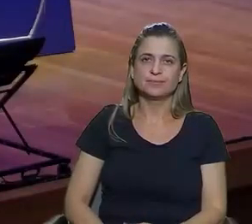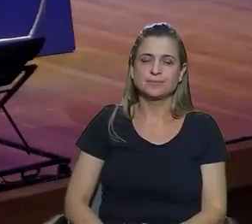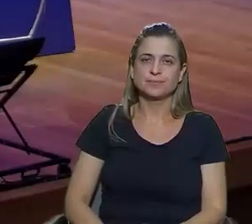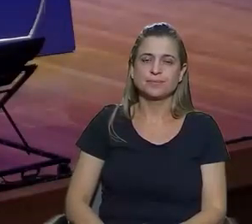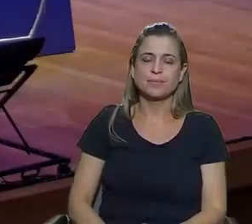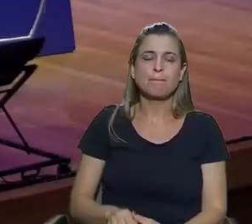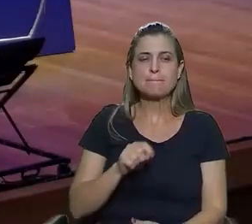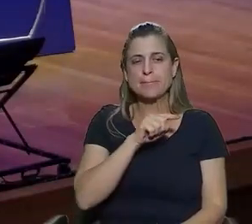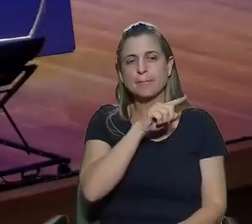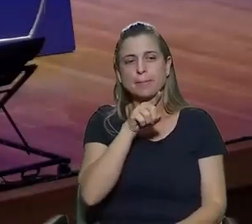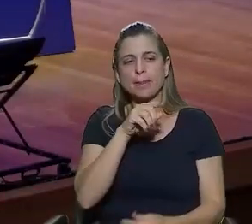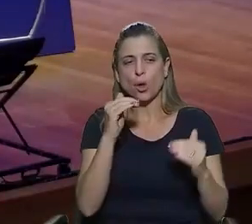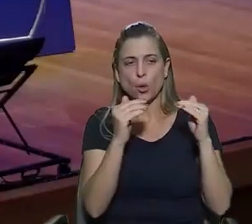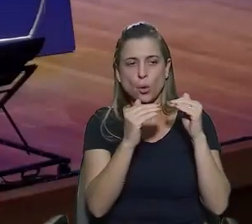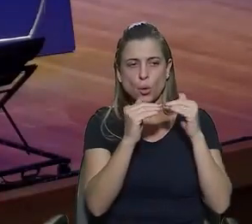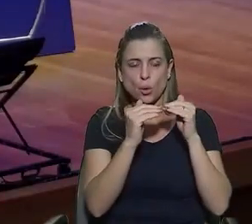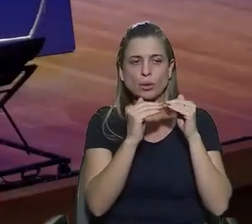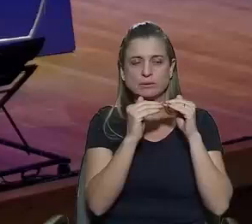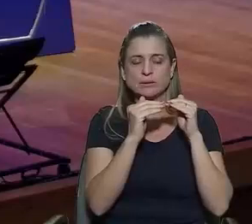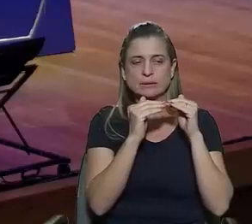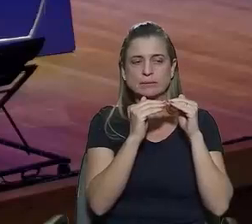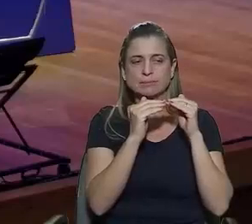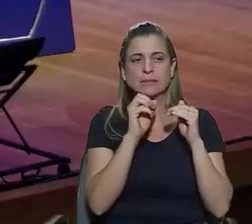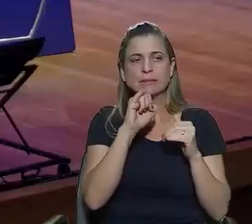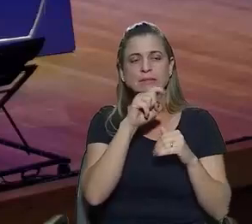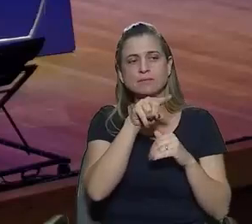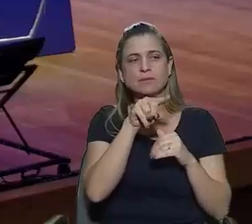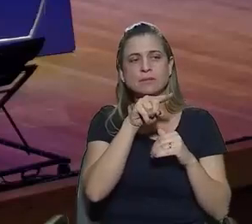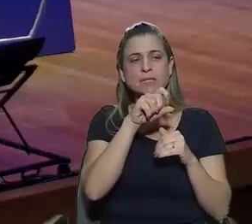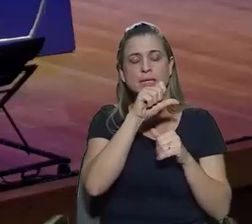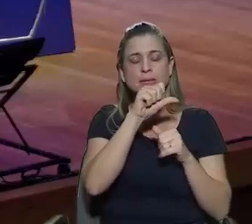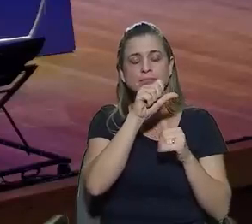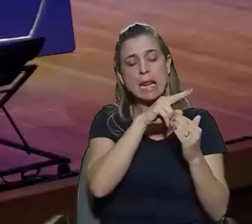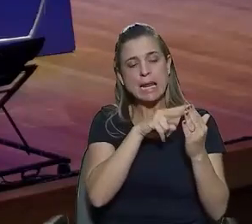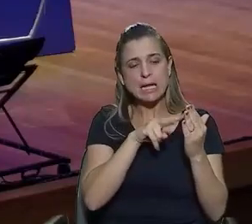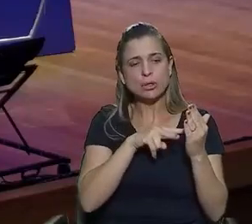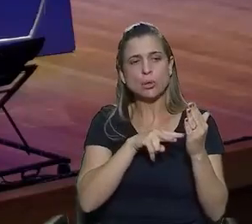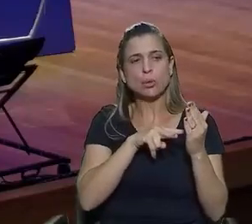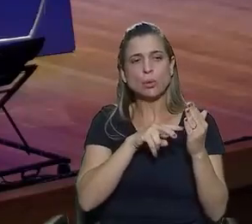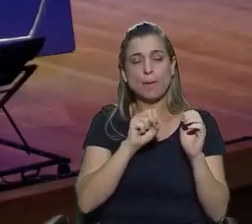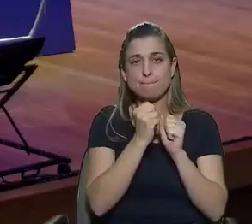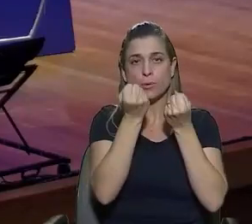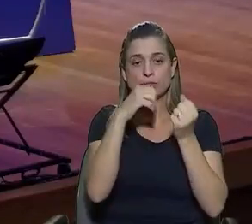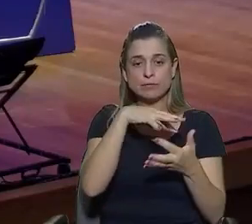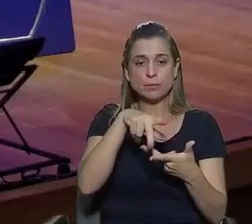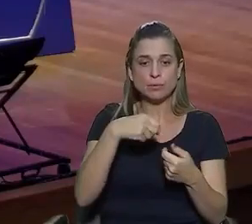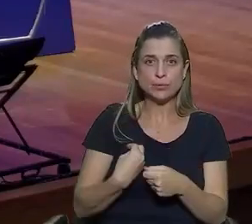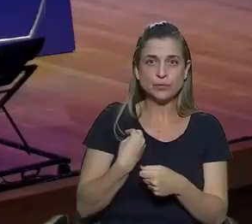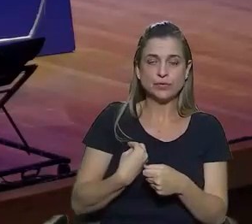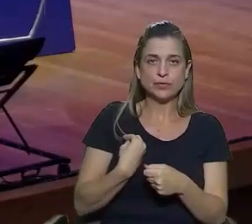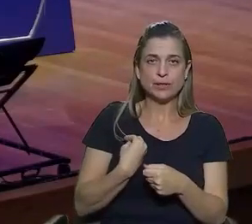Você concorda que quando você se torna leitor, viver de maneira harmônica com o mundo é impossível? Viver de